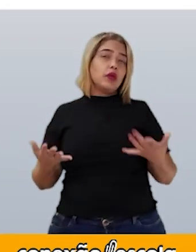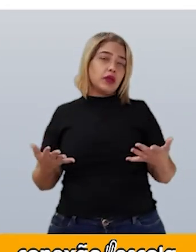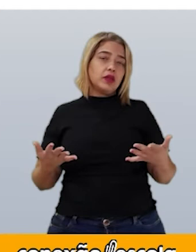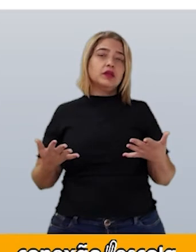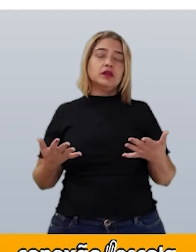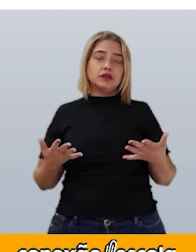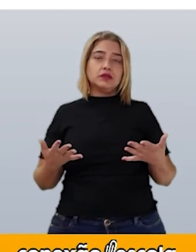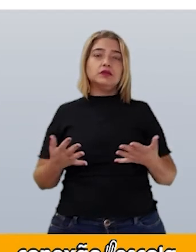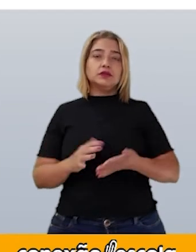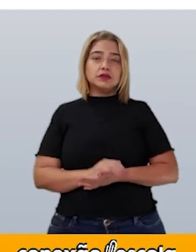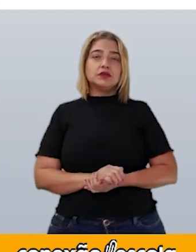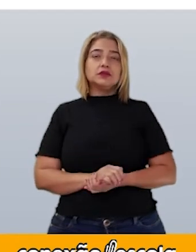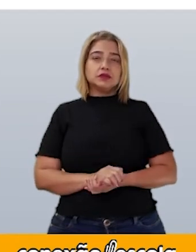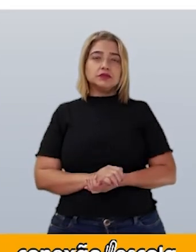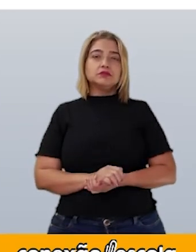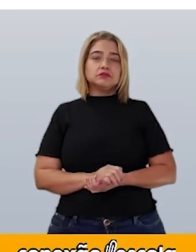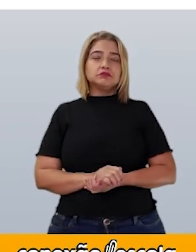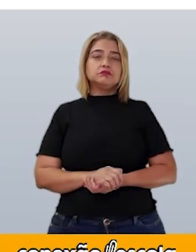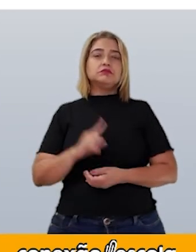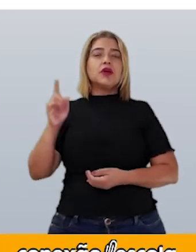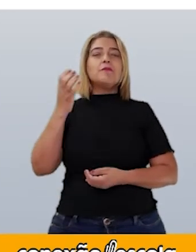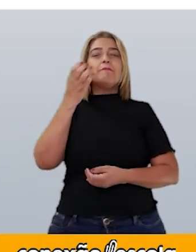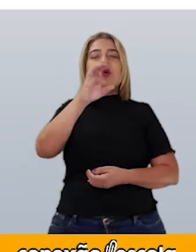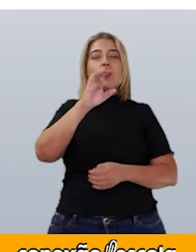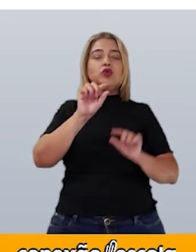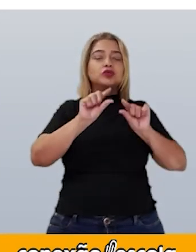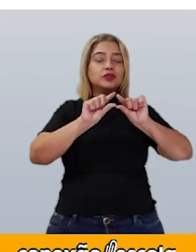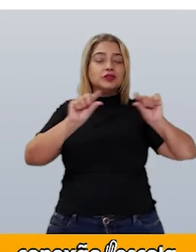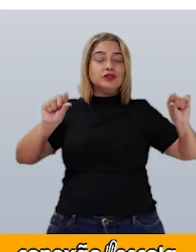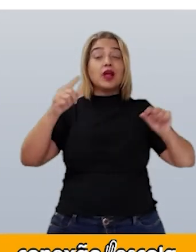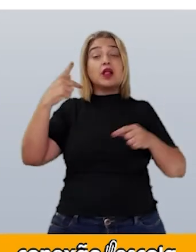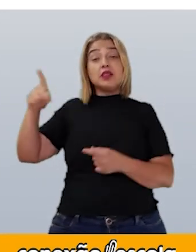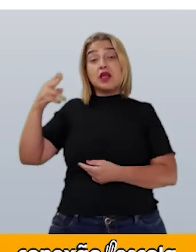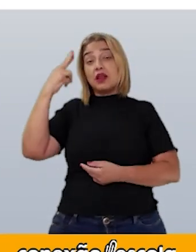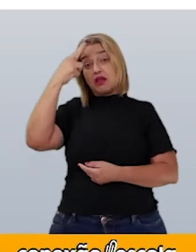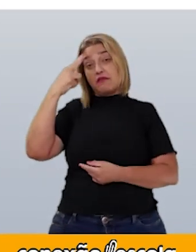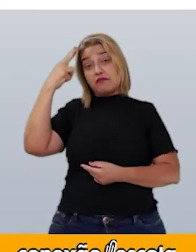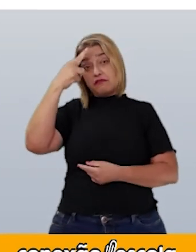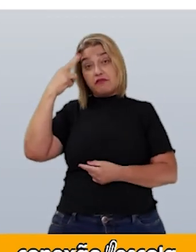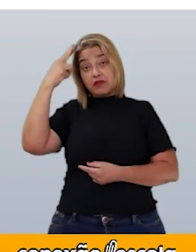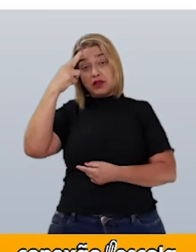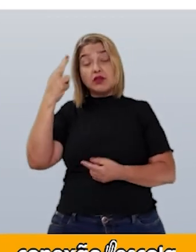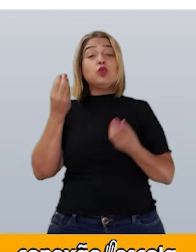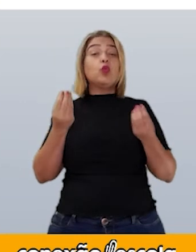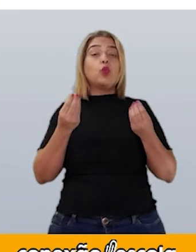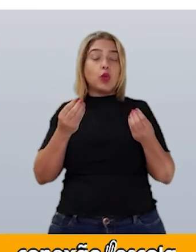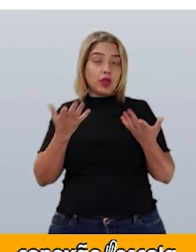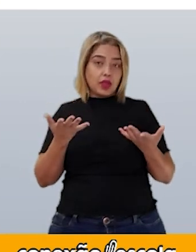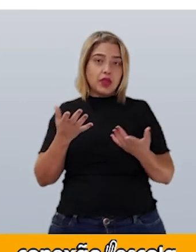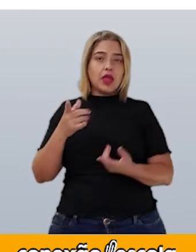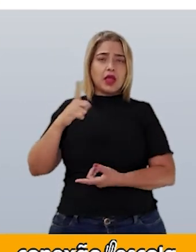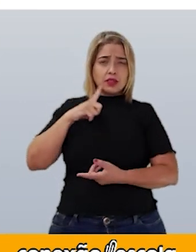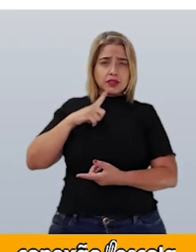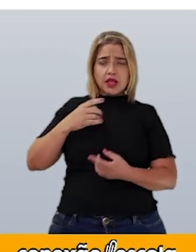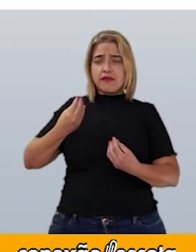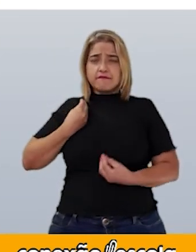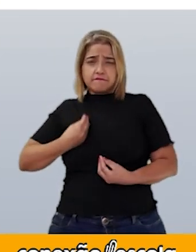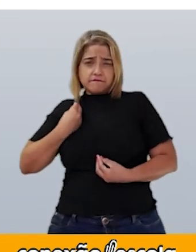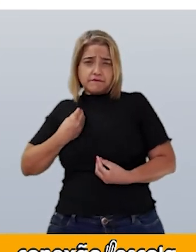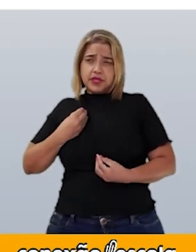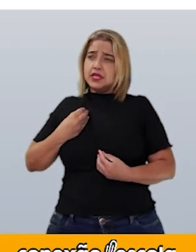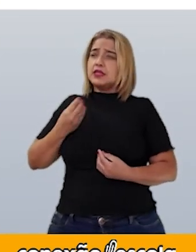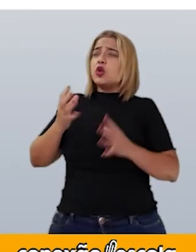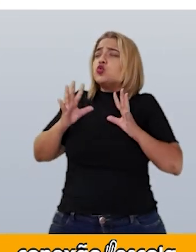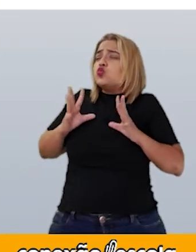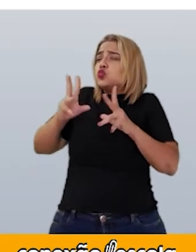fala a respeito desse post, ele está trazendo uma reflexão de que nem tudo na vida envolve dinheiro,